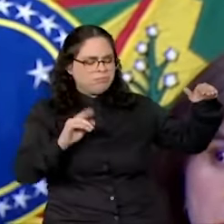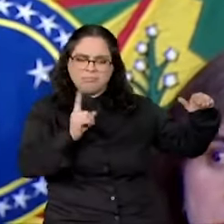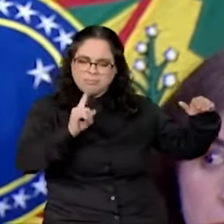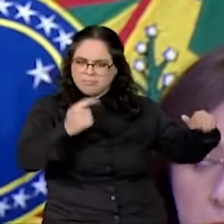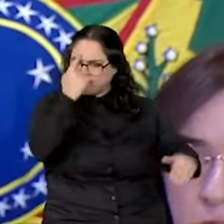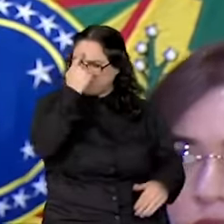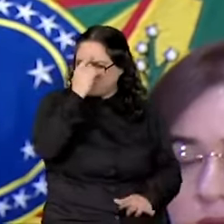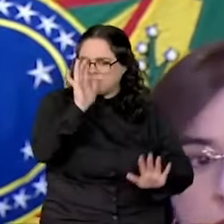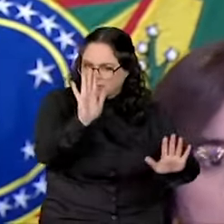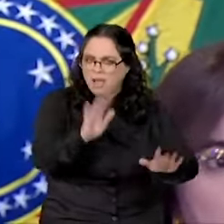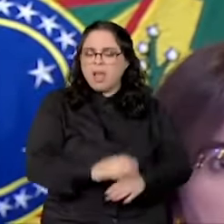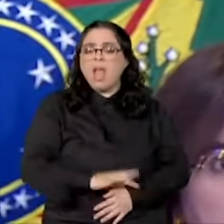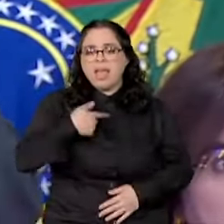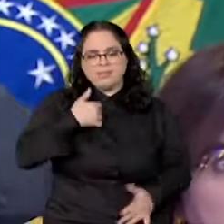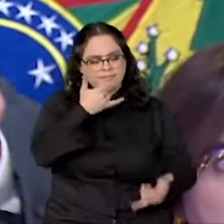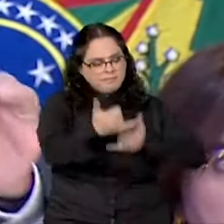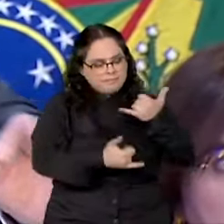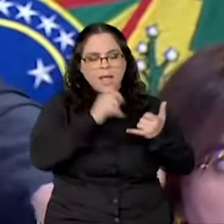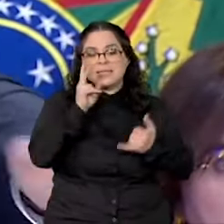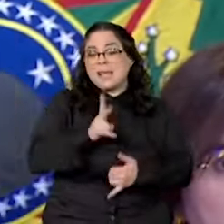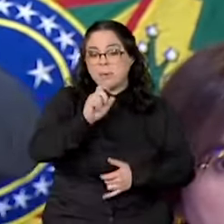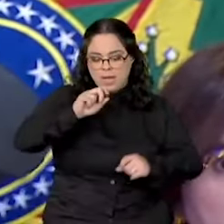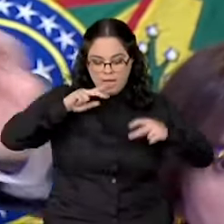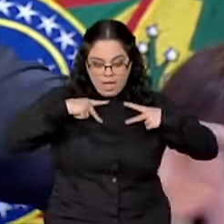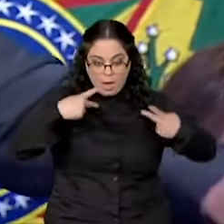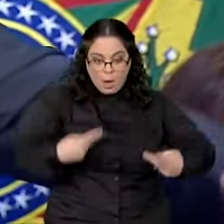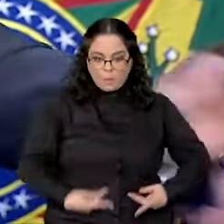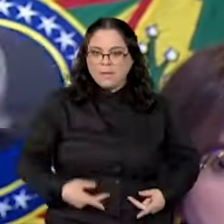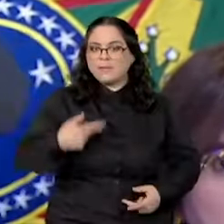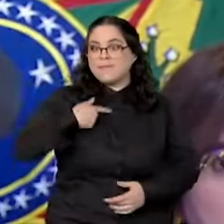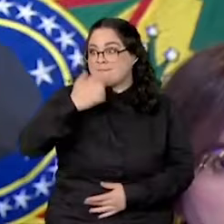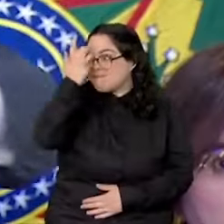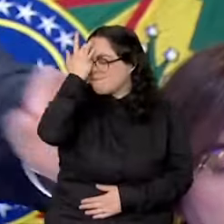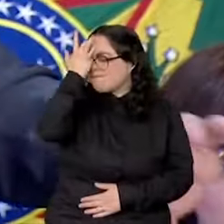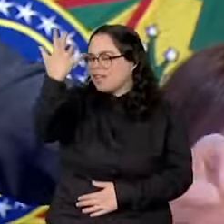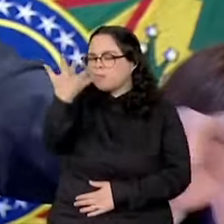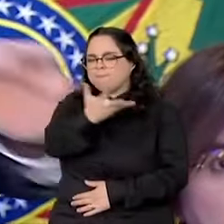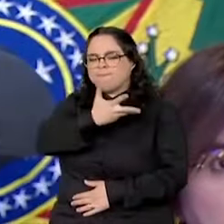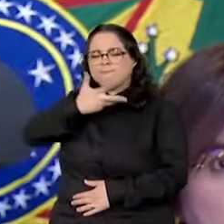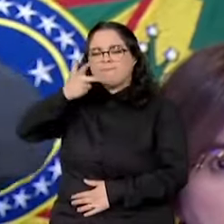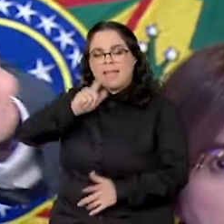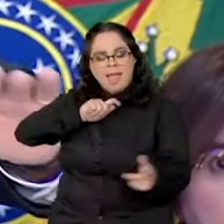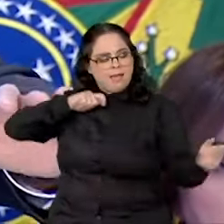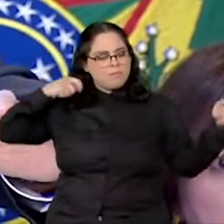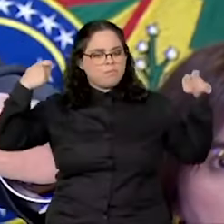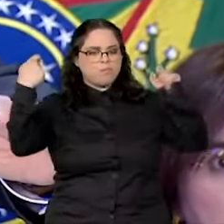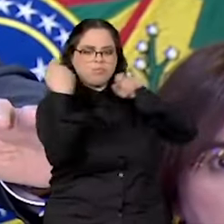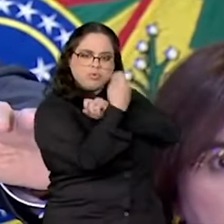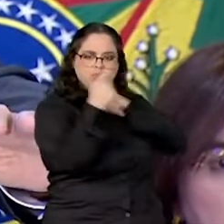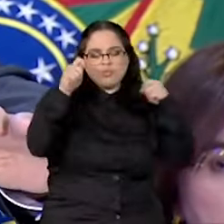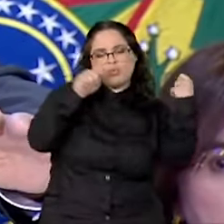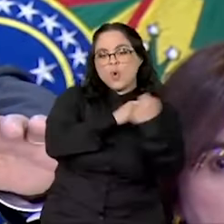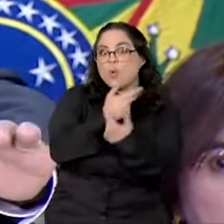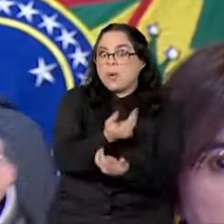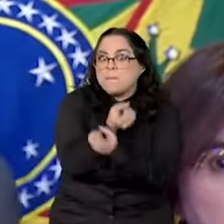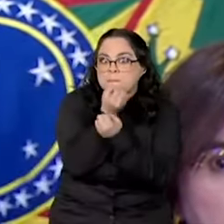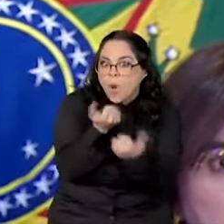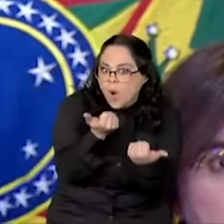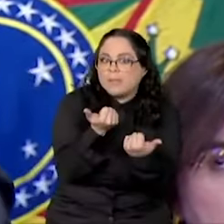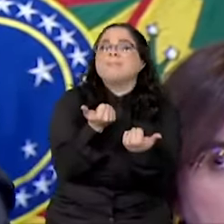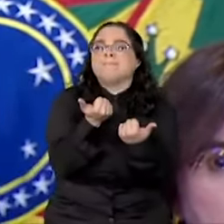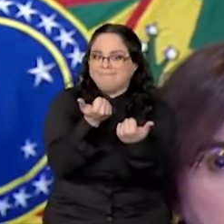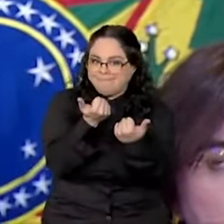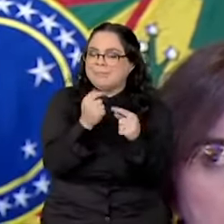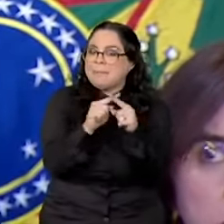eu brinco sempre que o ser humano tem uma facilidade extraordinária de se adaptar às coisas boas. E